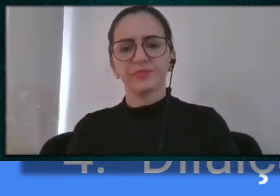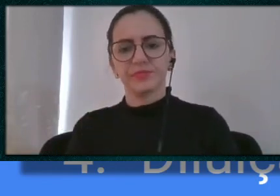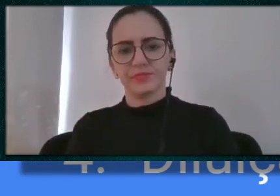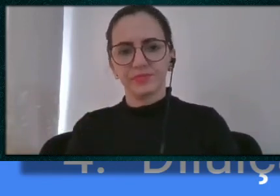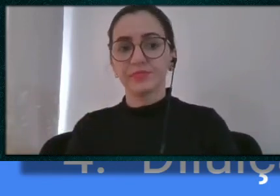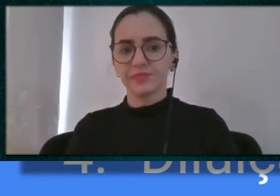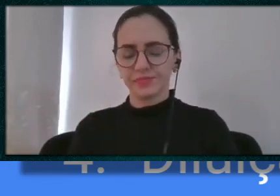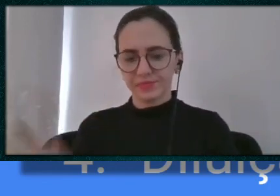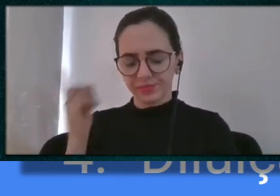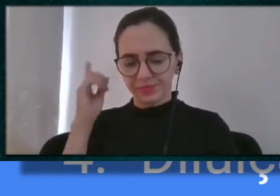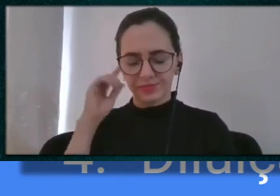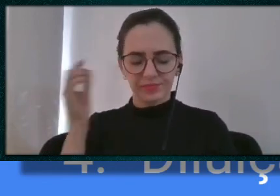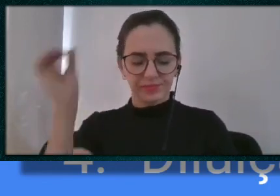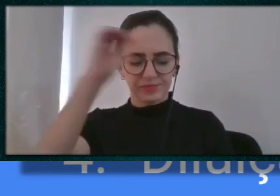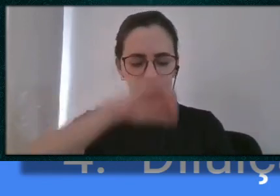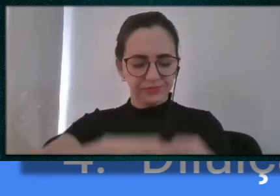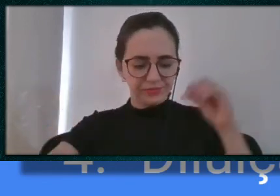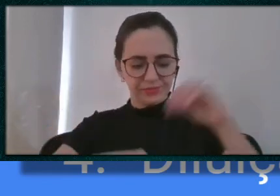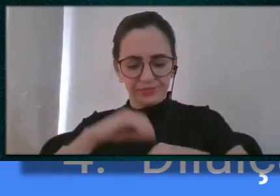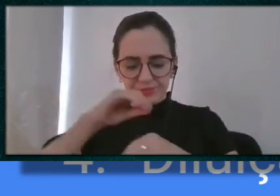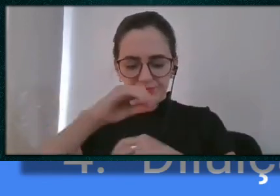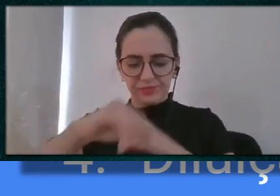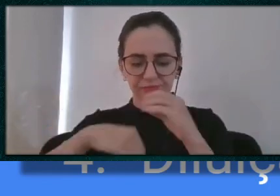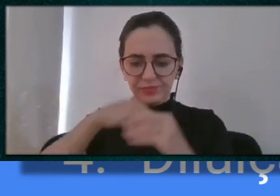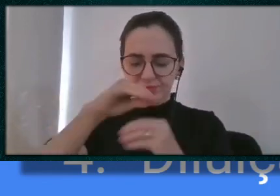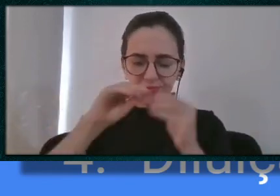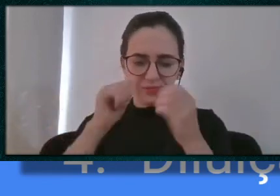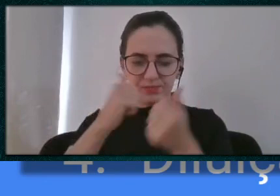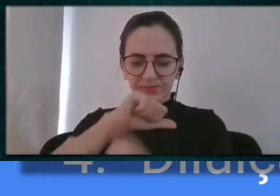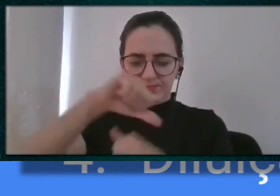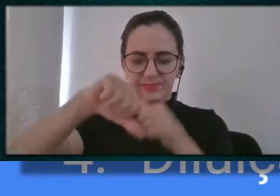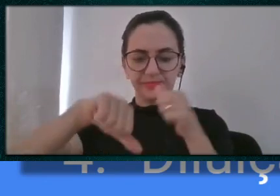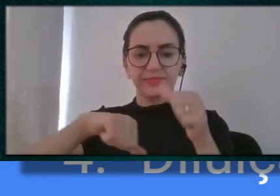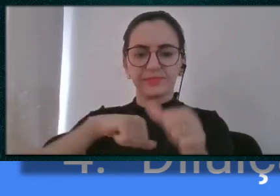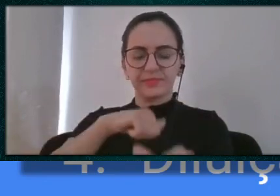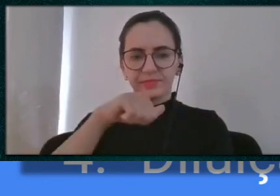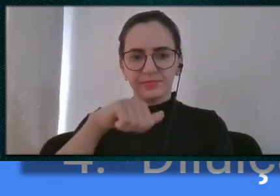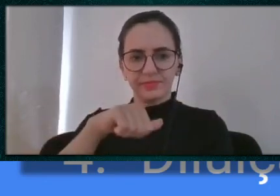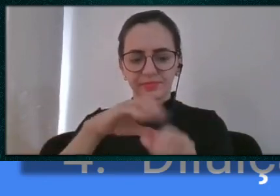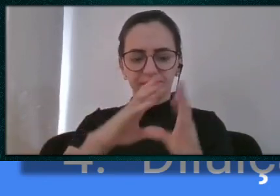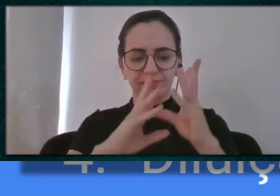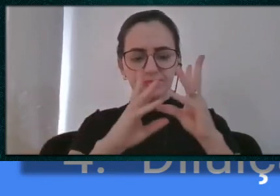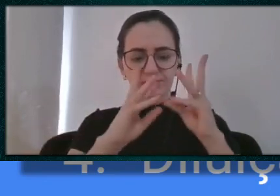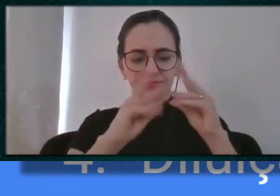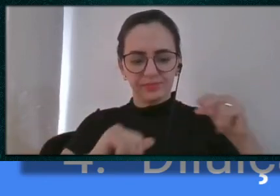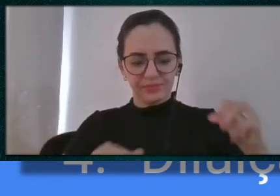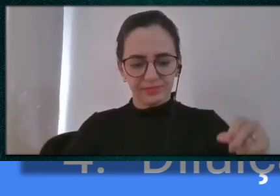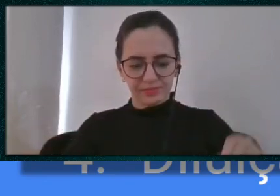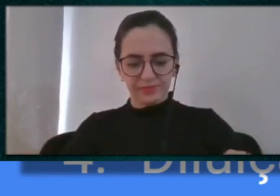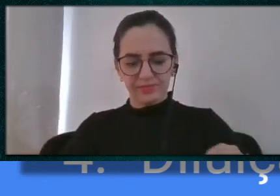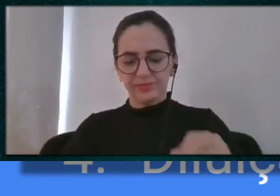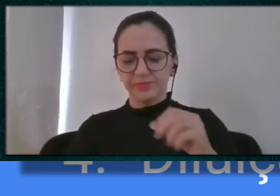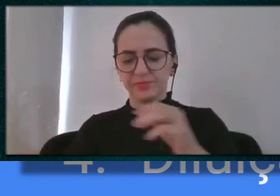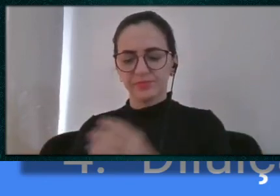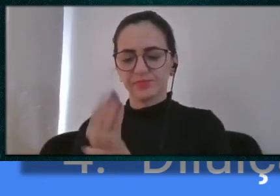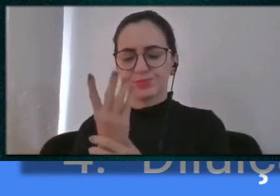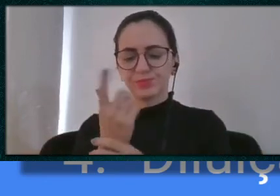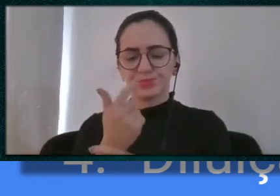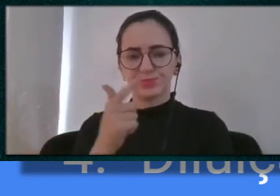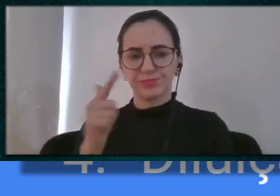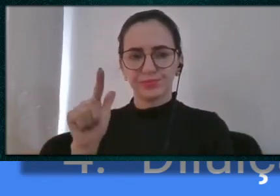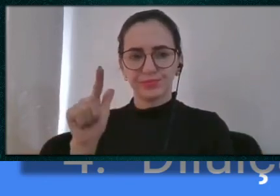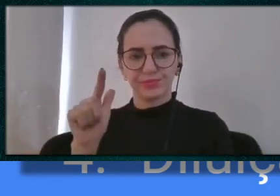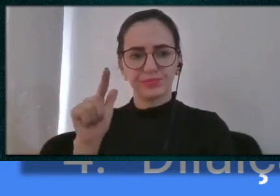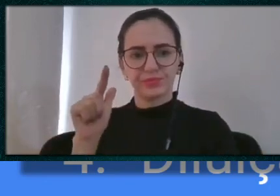gerados. Então, durante a reação, há consumo disso daqui. Quando eu consumo 0,06